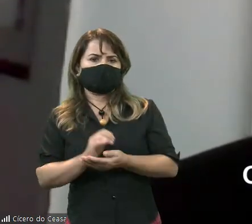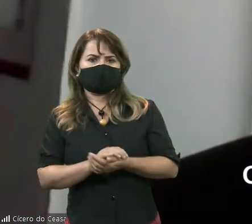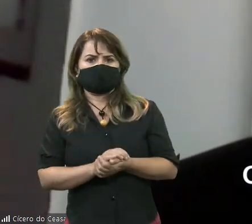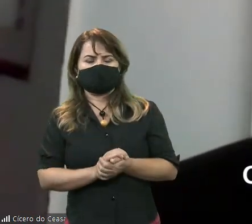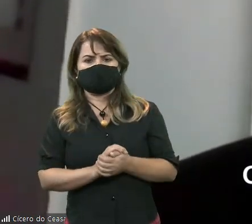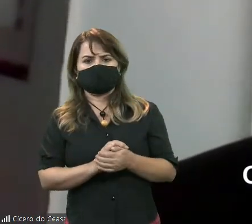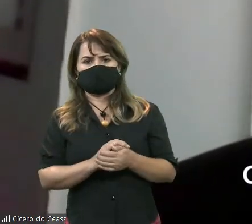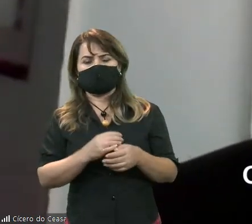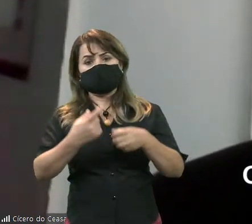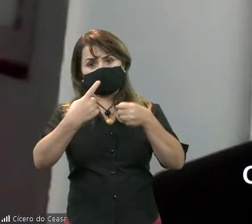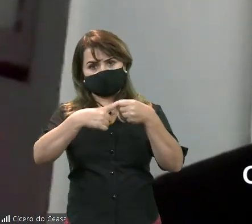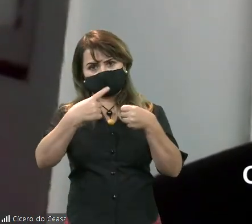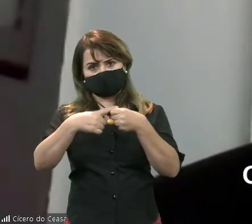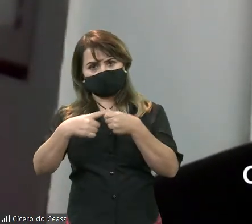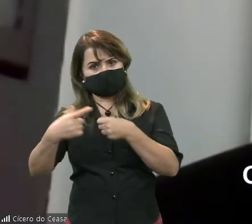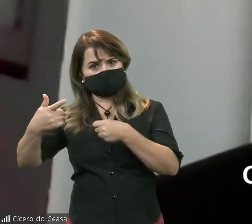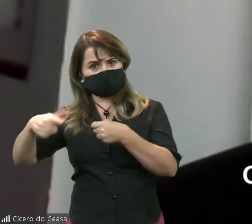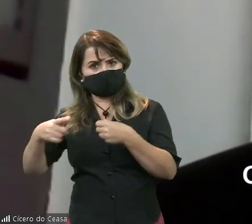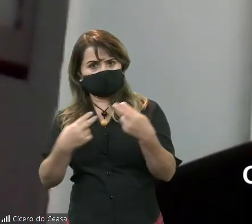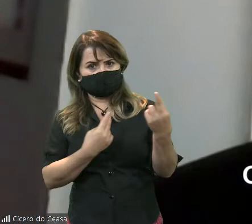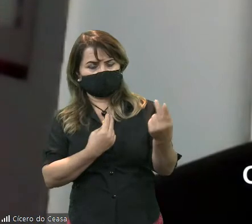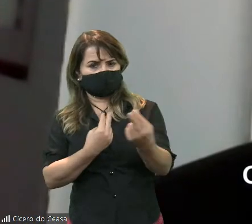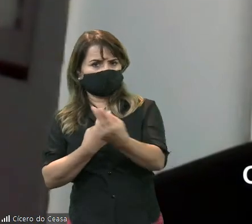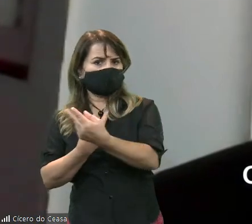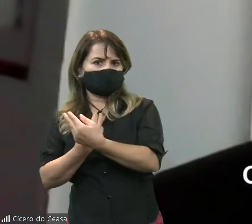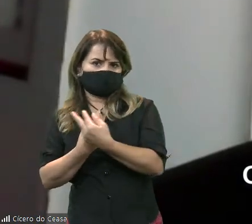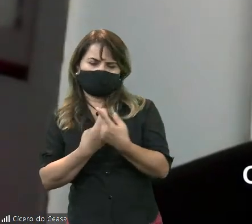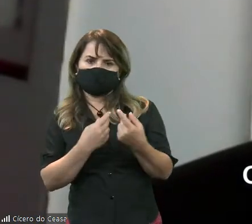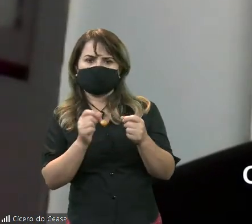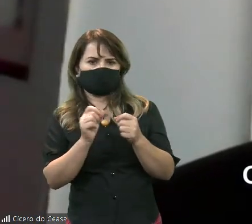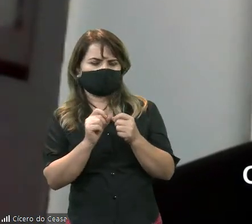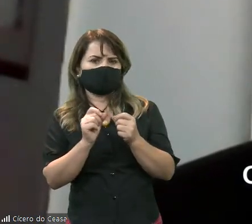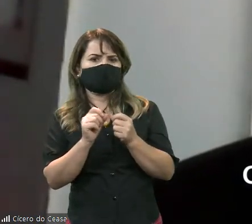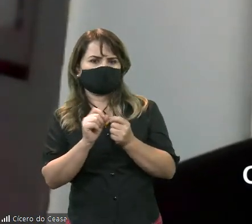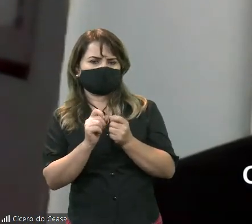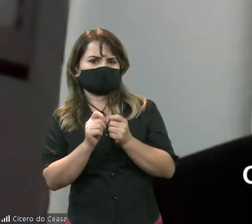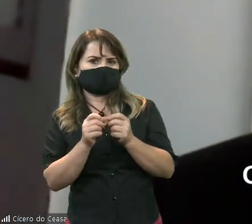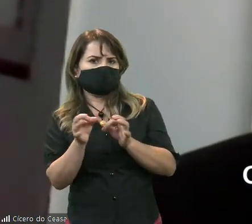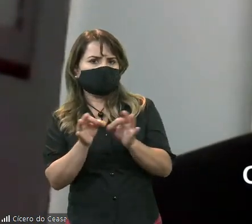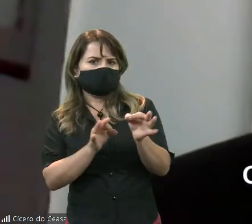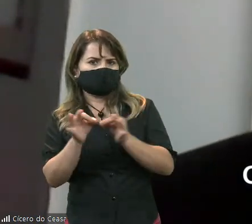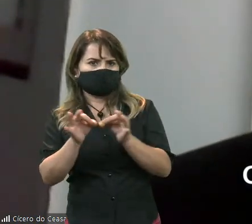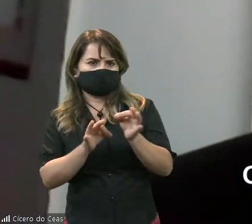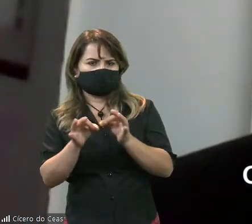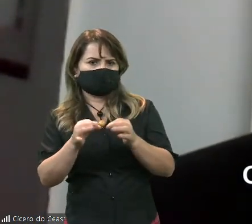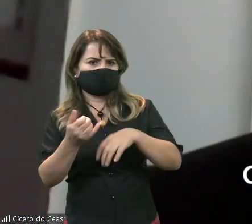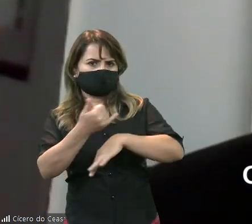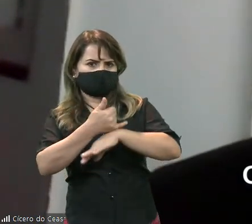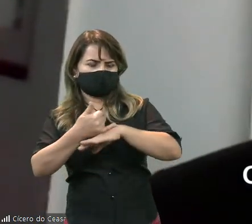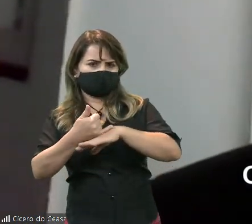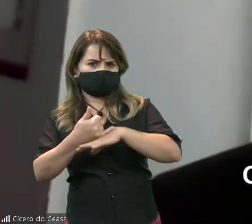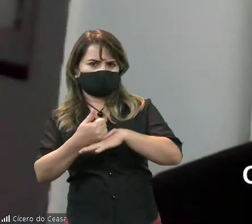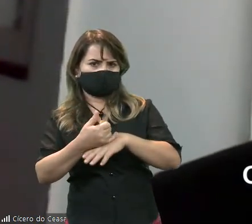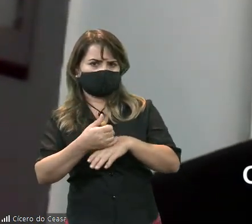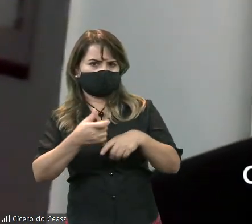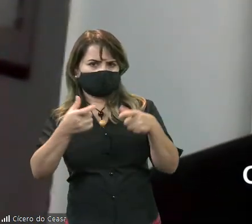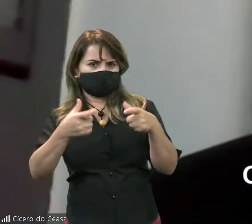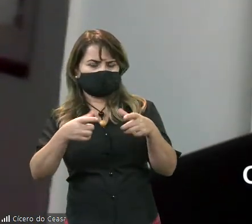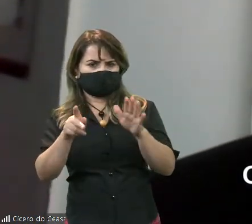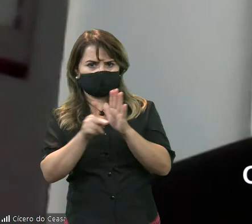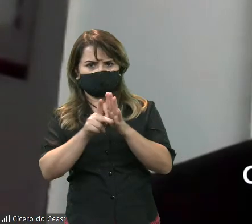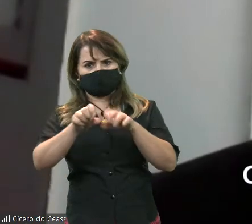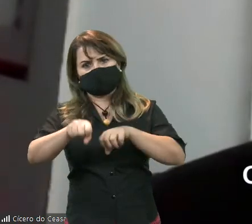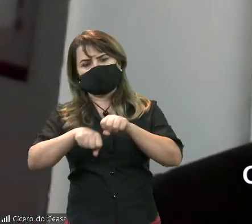cidades também possam também executar seus planos no entorno dessa ferrovia. Então, todos